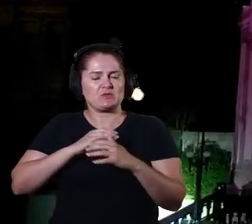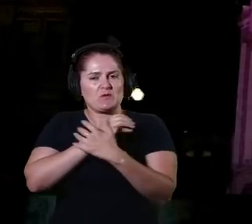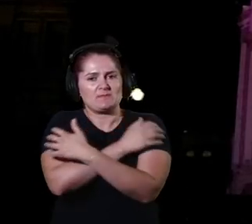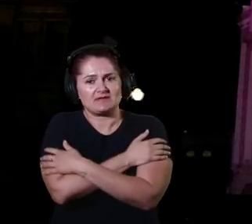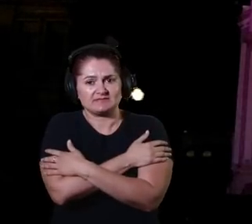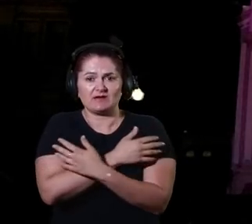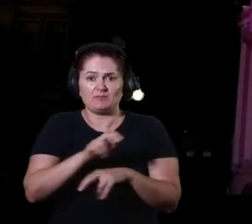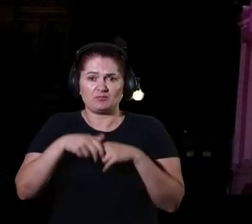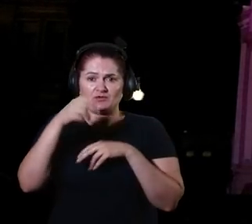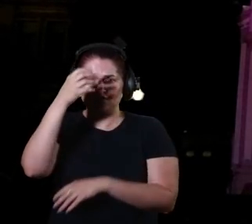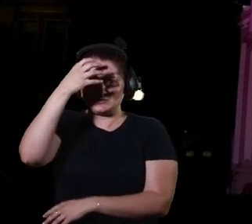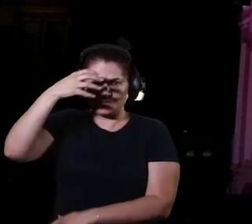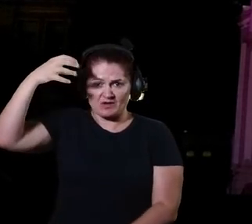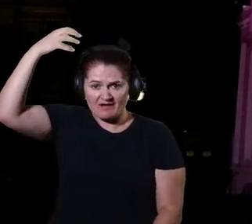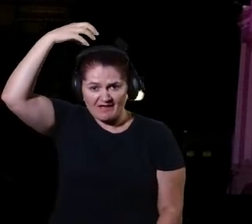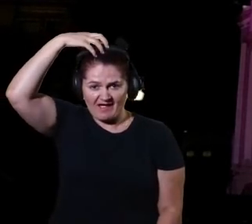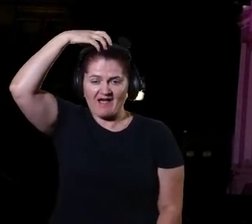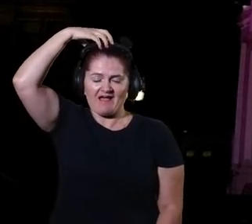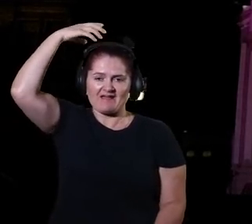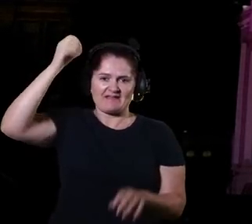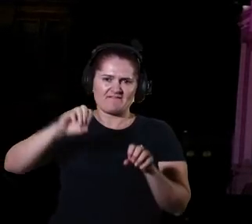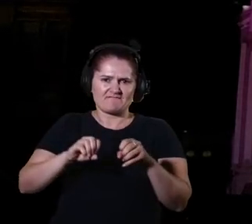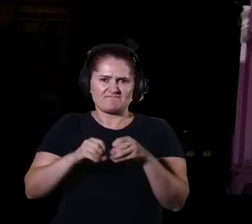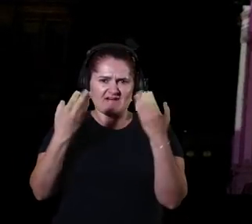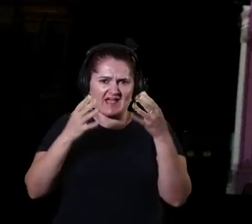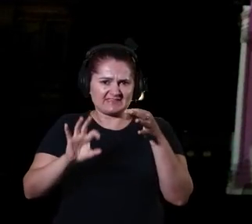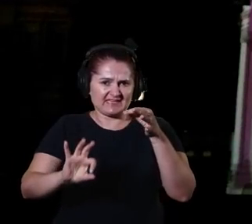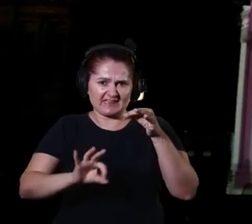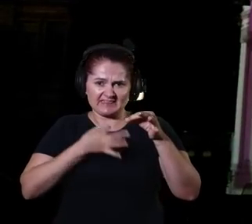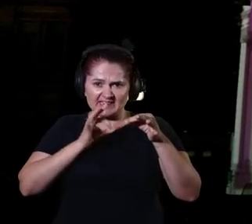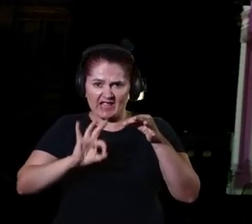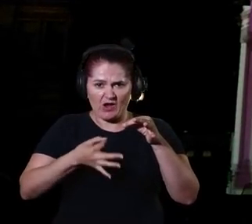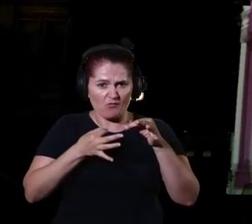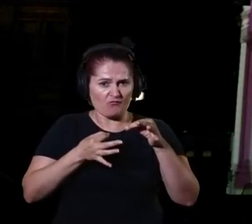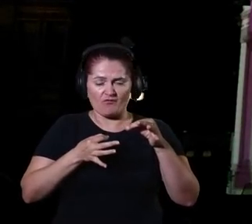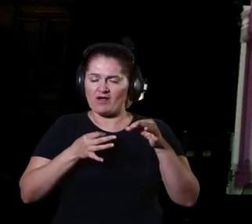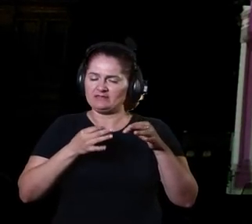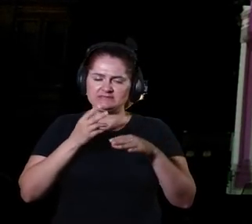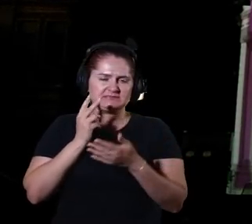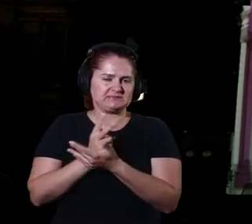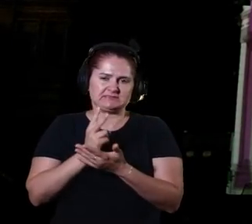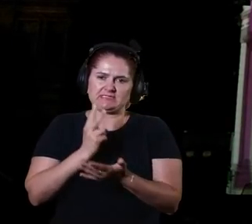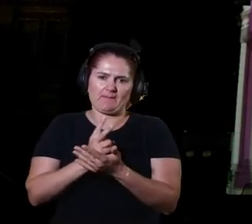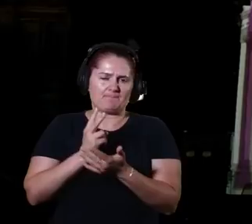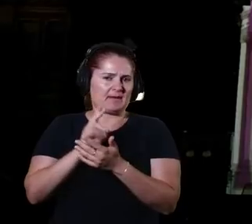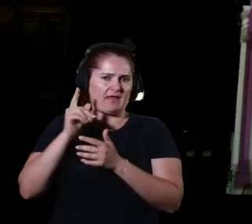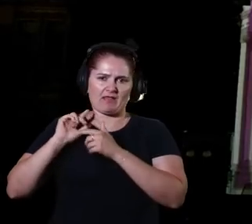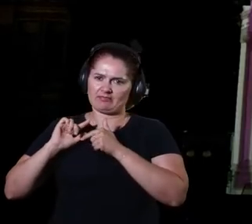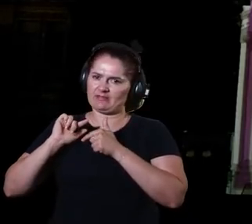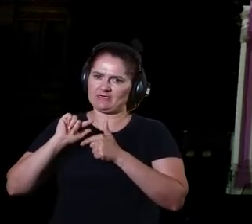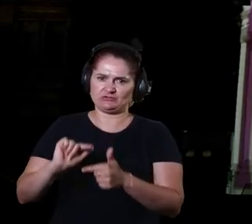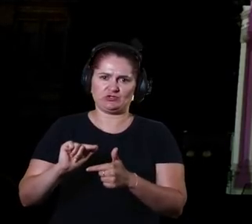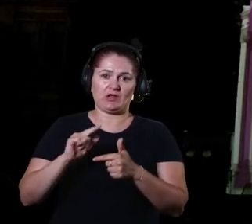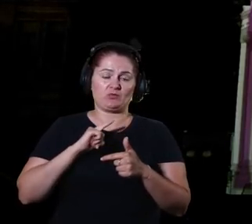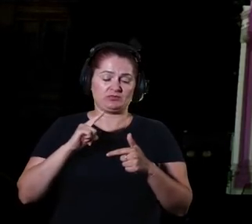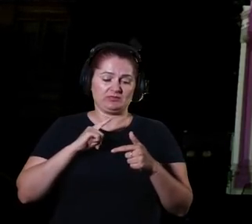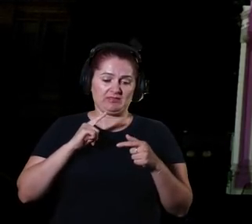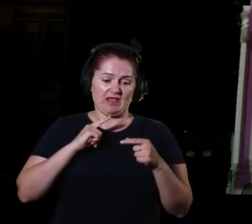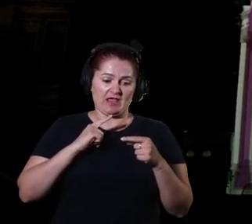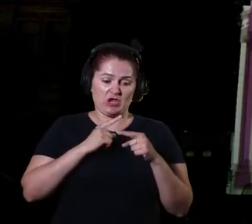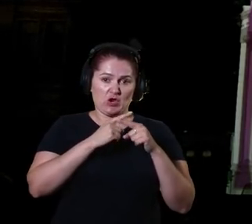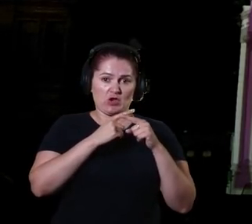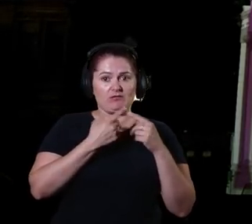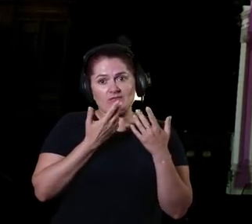da Festa da Uva que não tem como ficar fora. Festa da Uva tem concurso, desfile e exposição. Isso não tem como ficar